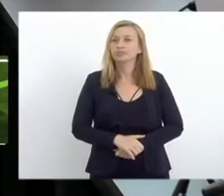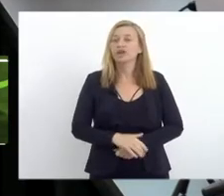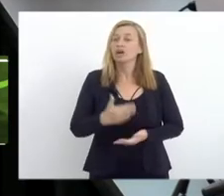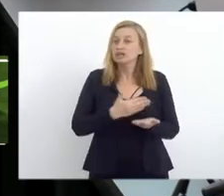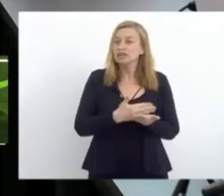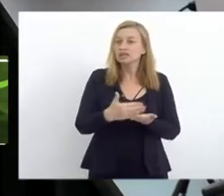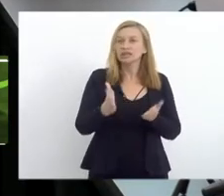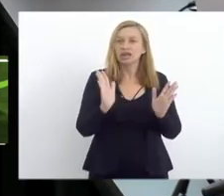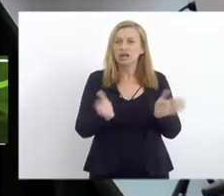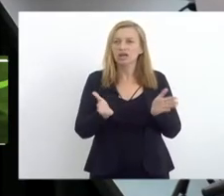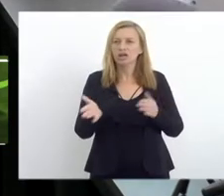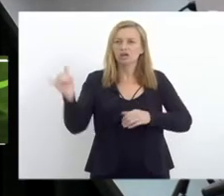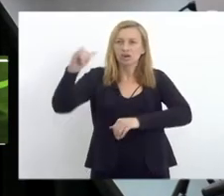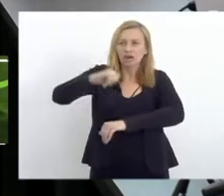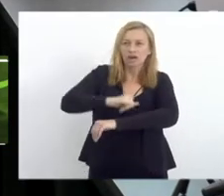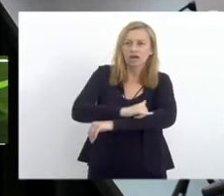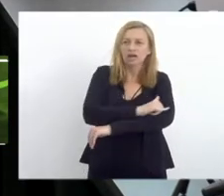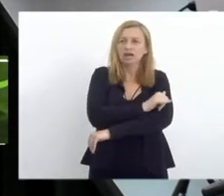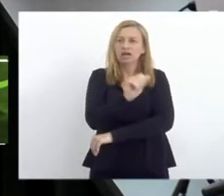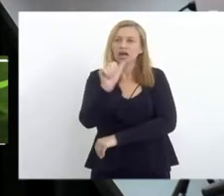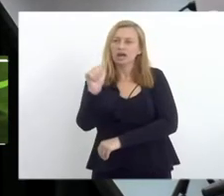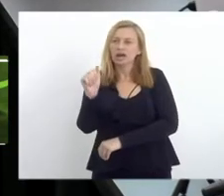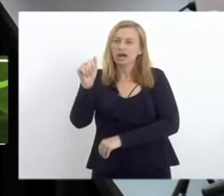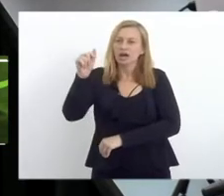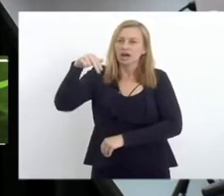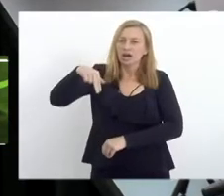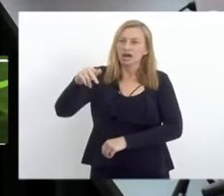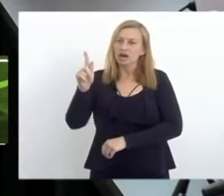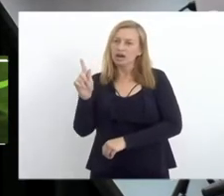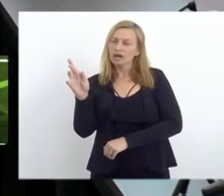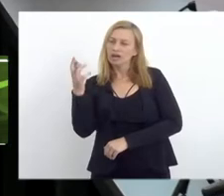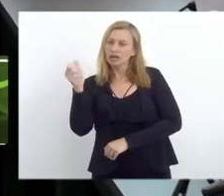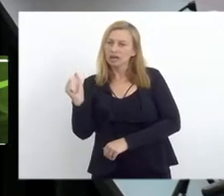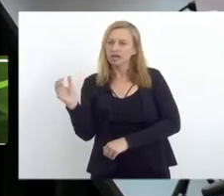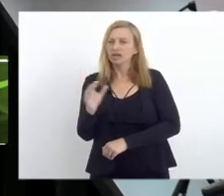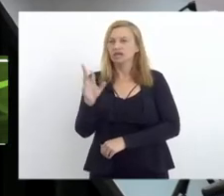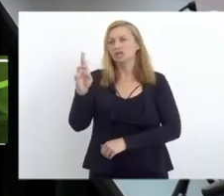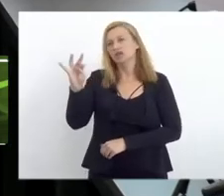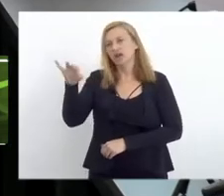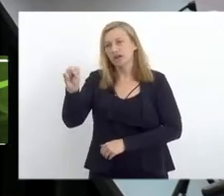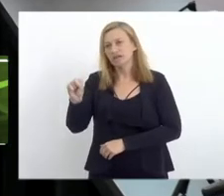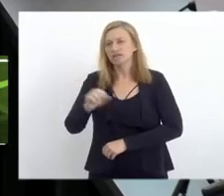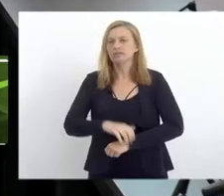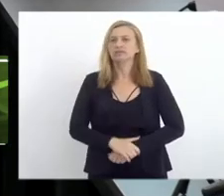Vamos iniciar pelo aeroporto de Angra dos Reis.